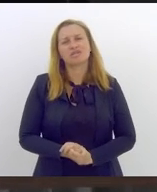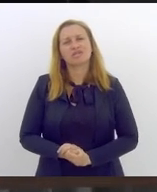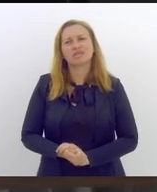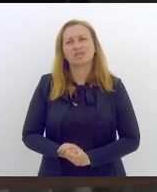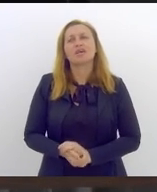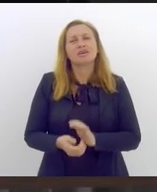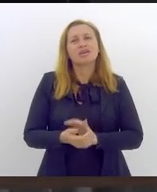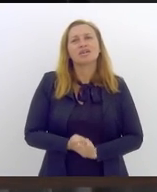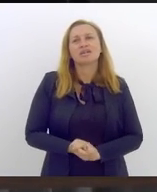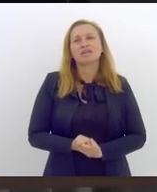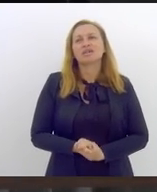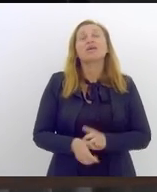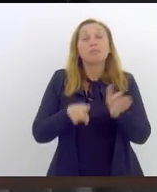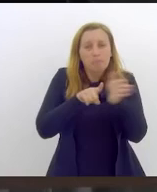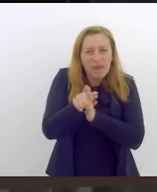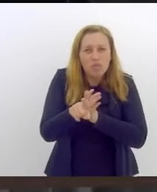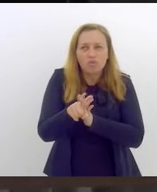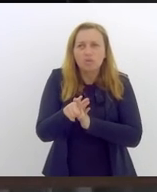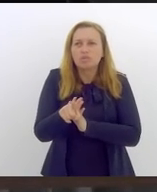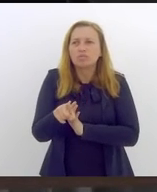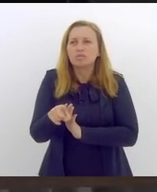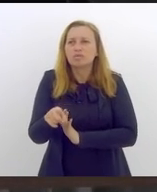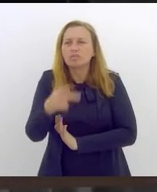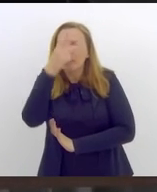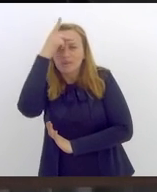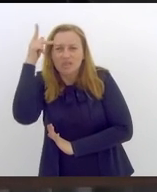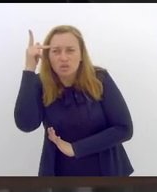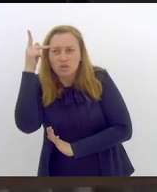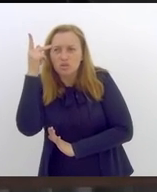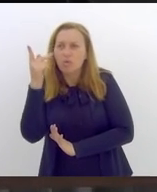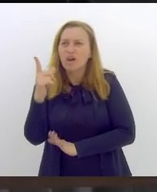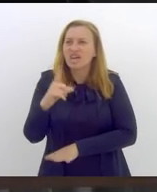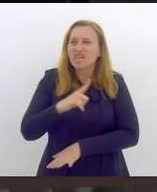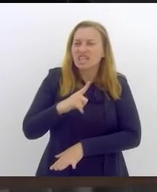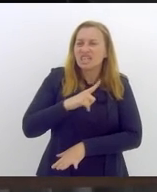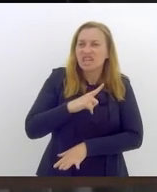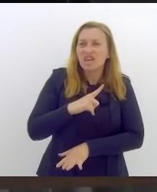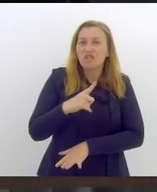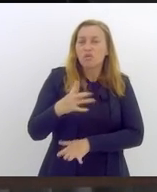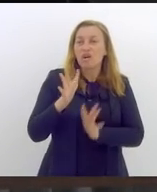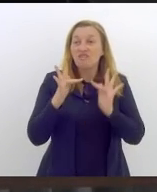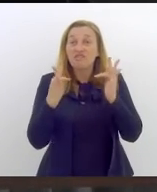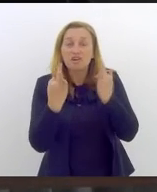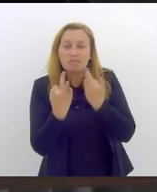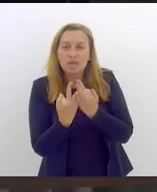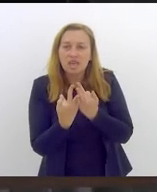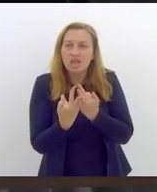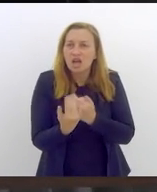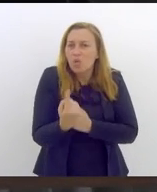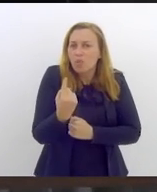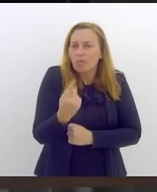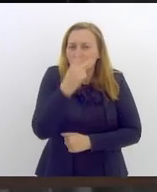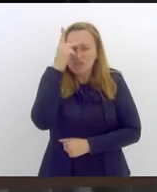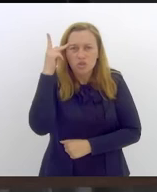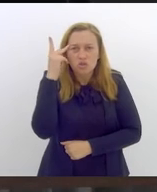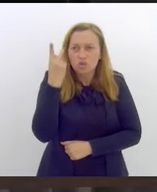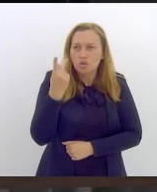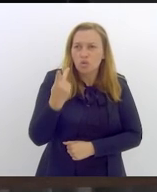pergunte para alguém que teve um parente ou um amigo